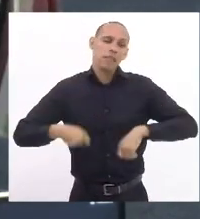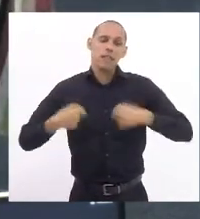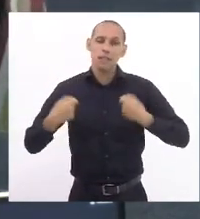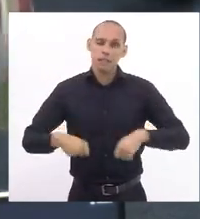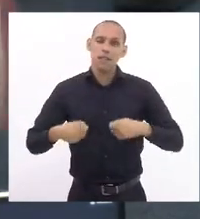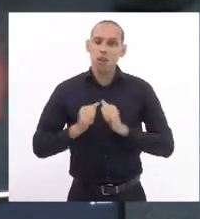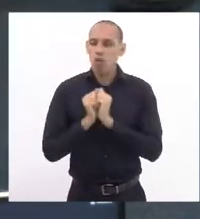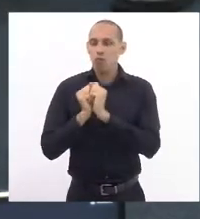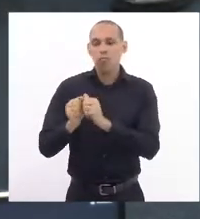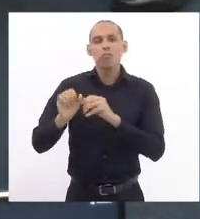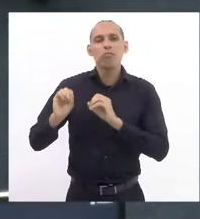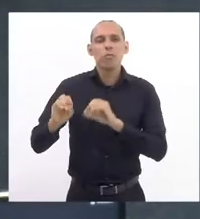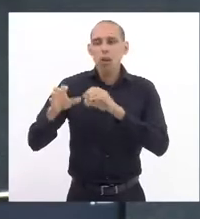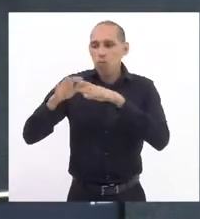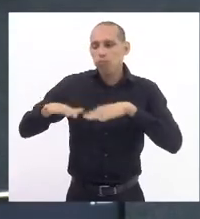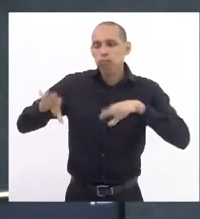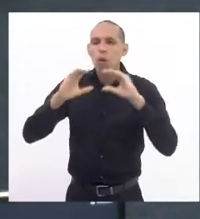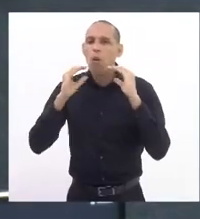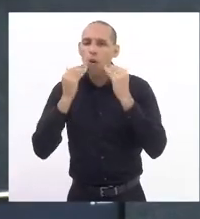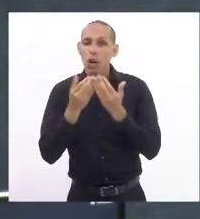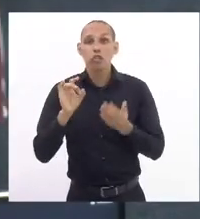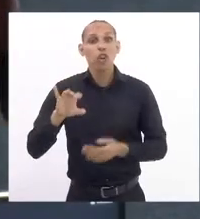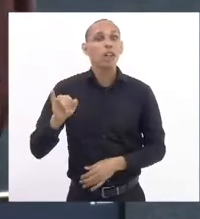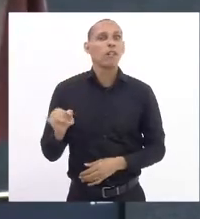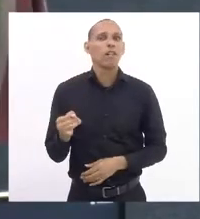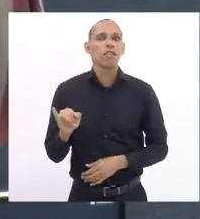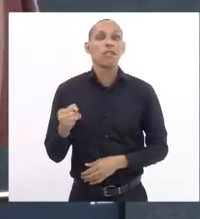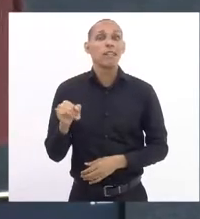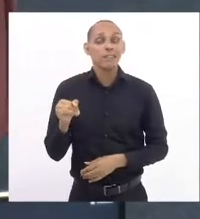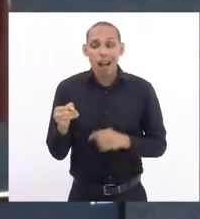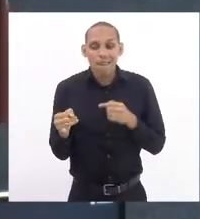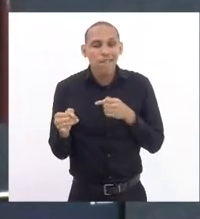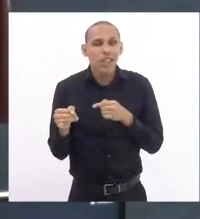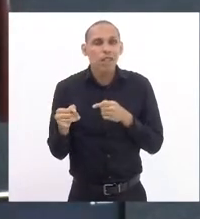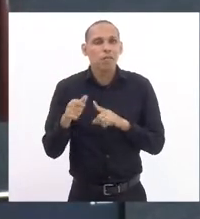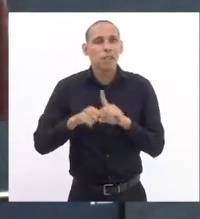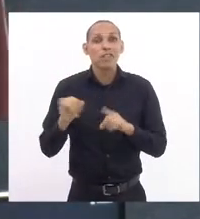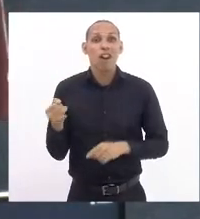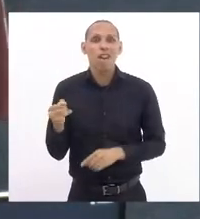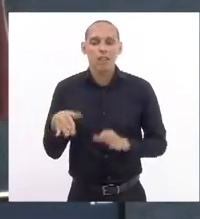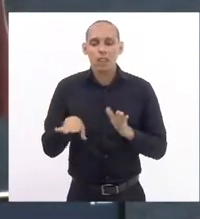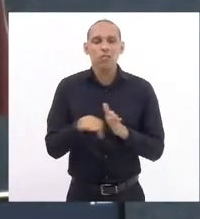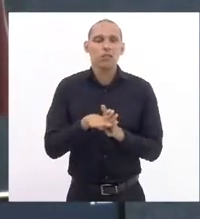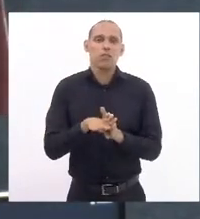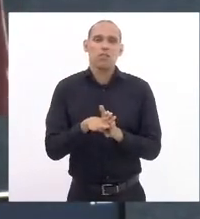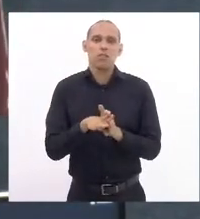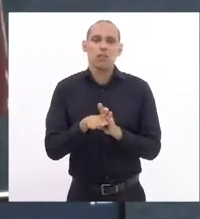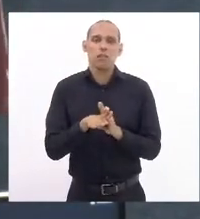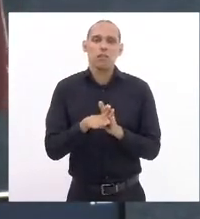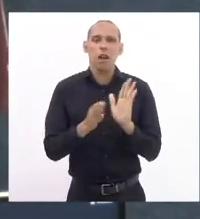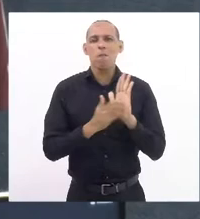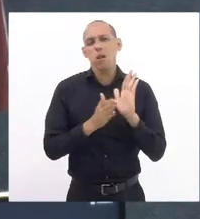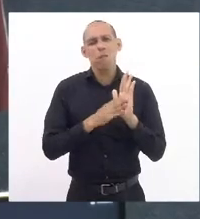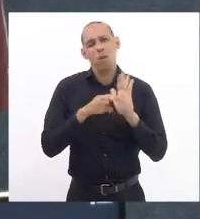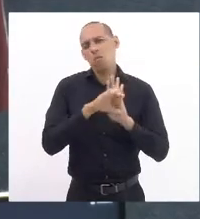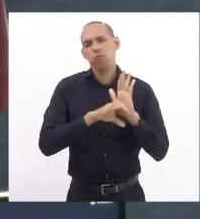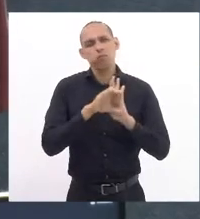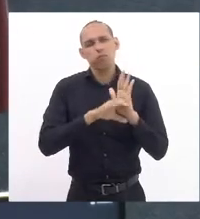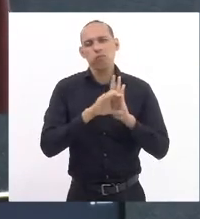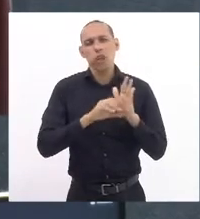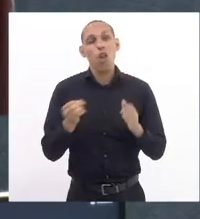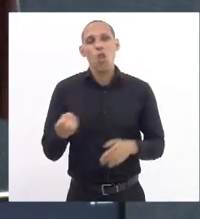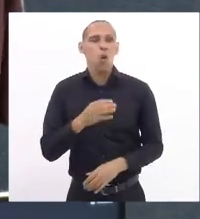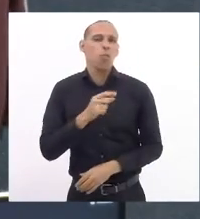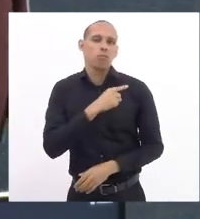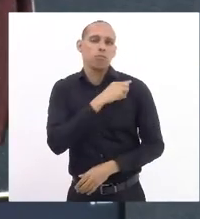comunidade educacional que proposta é essa. Só em janeiro, André, só em janeiro chegaram nas escolas as propostas curriculares do chamado novo